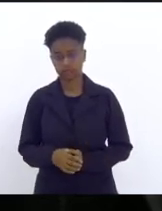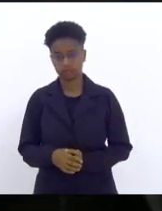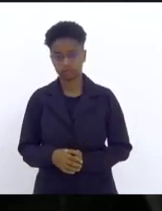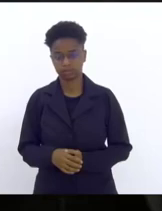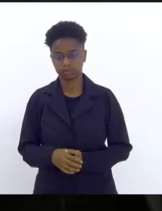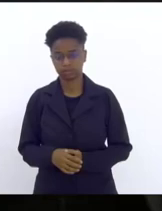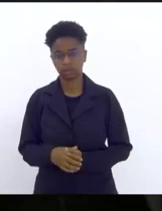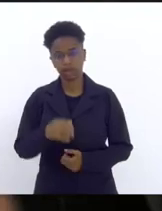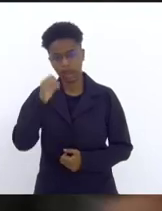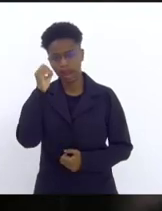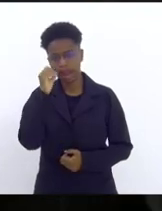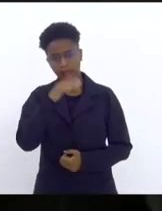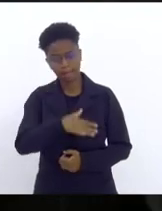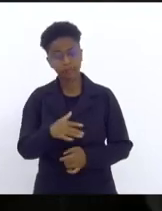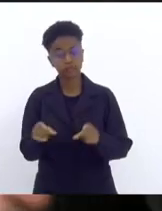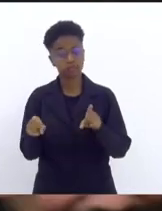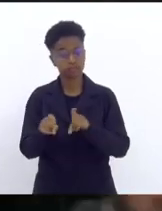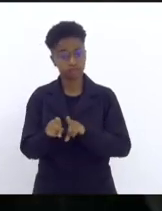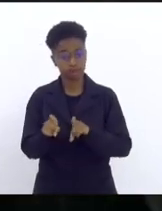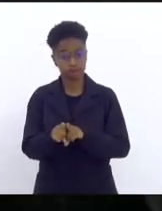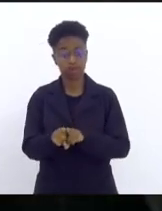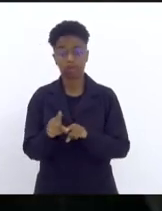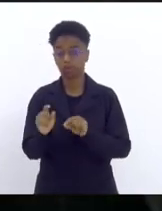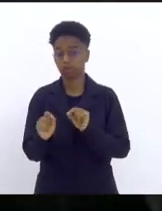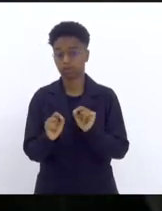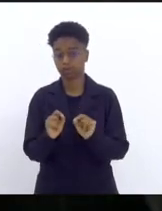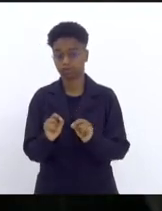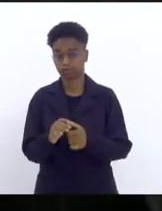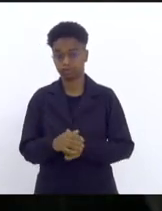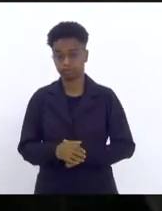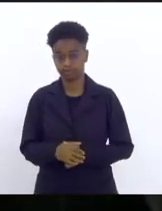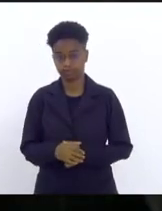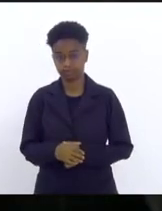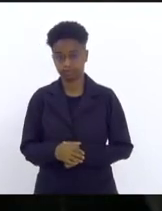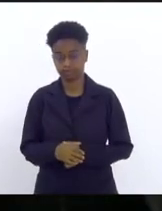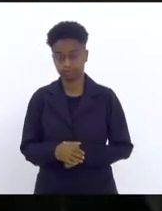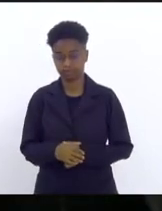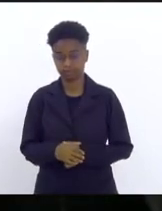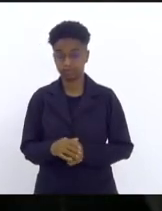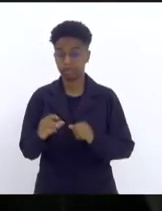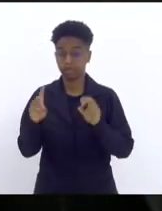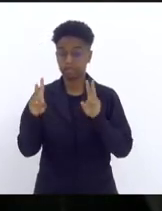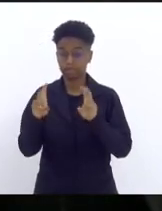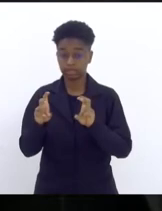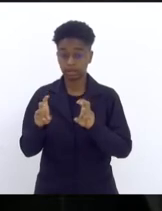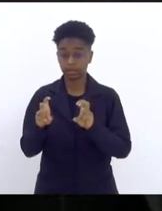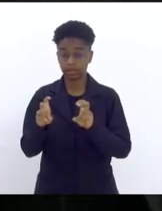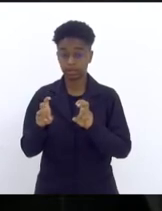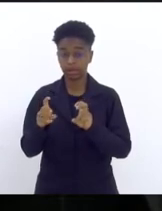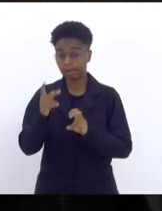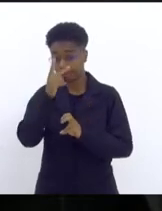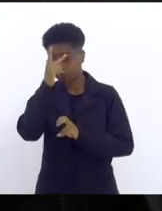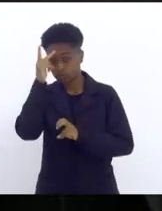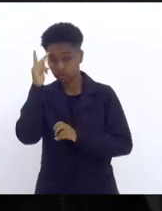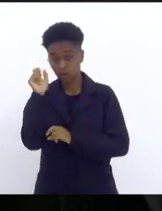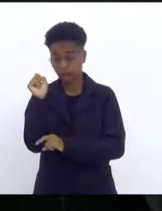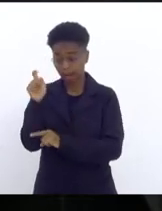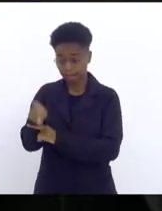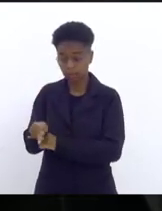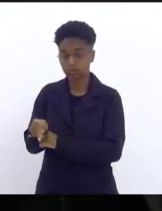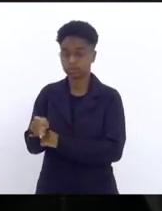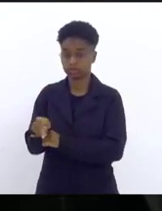como absurdo também o é em relação aos inativos e pensionistas